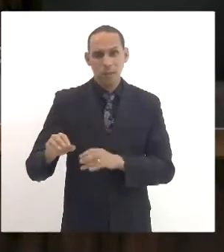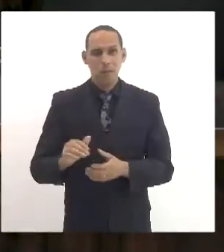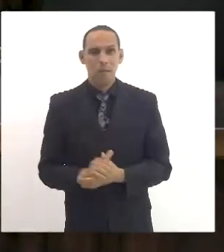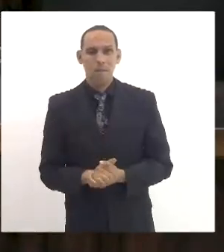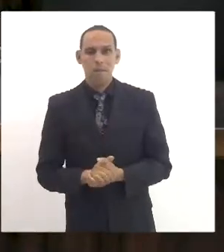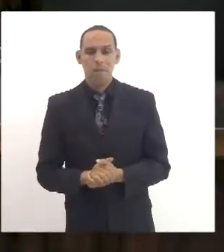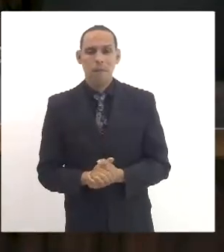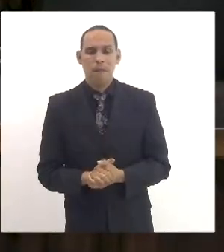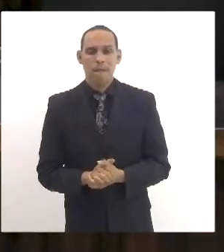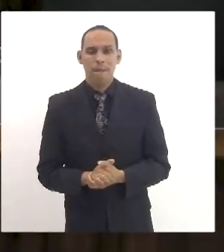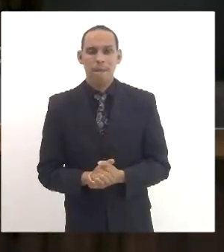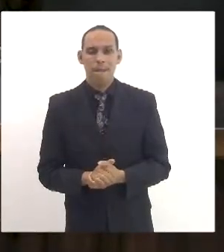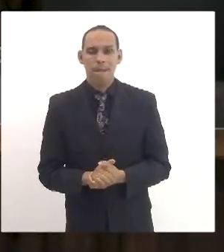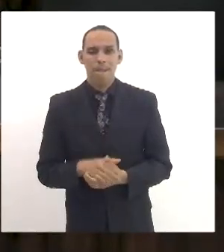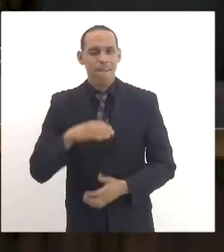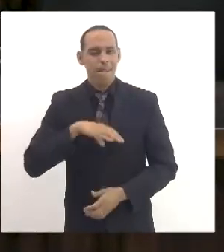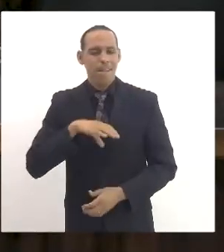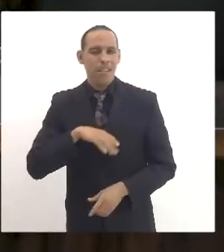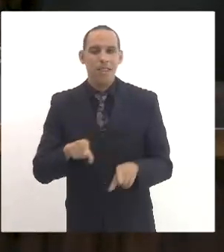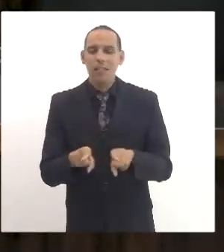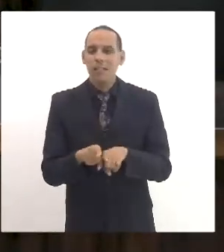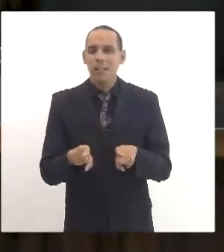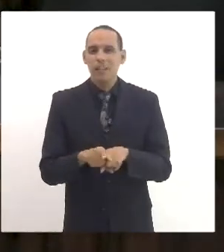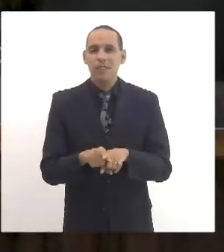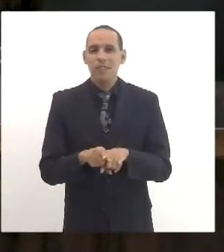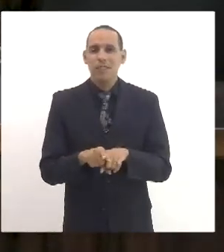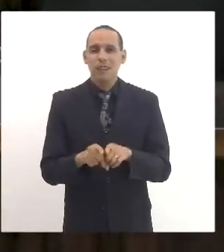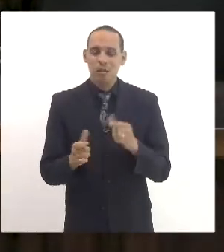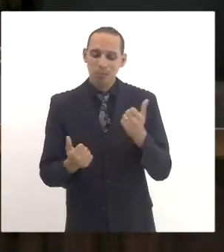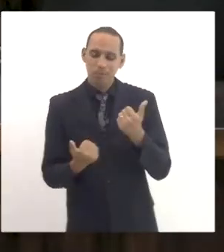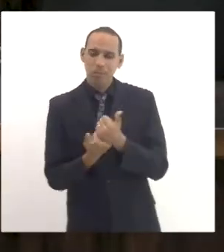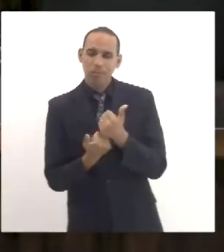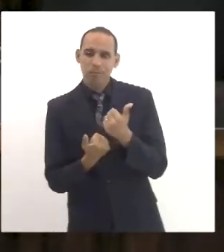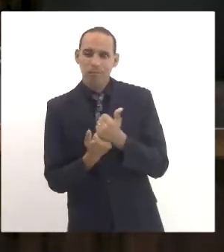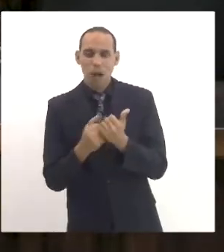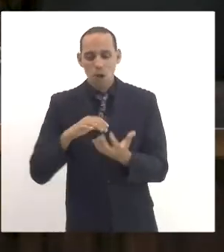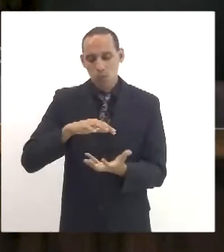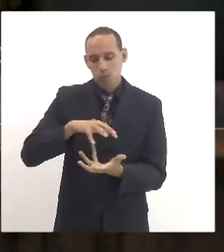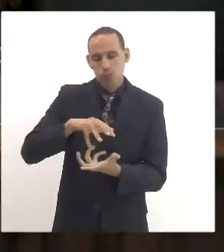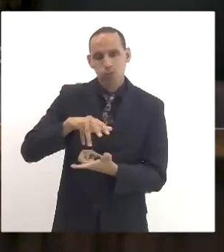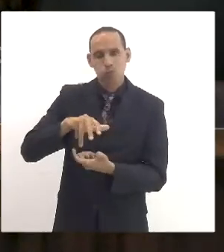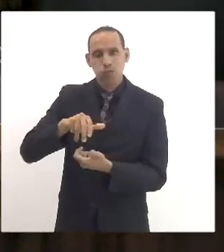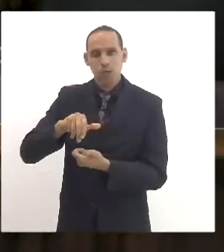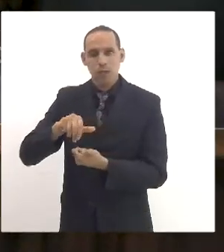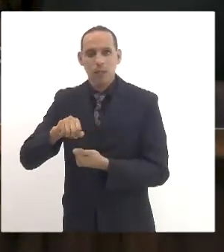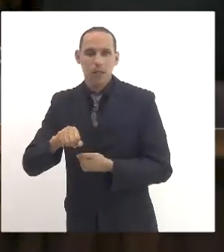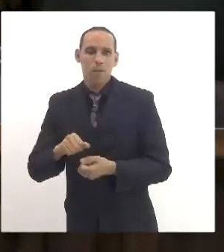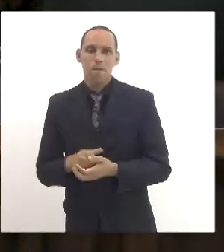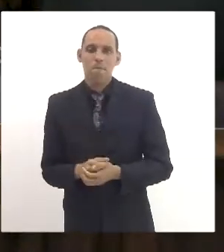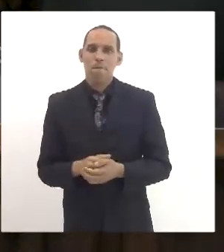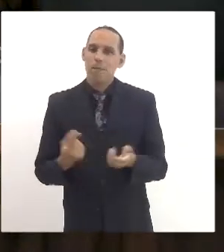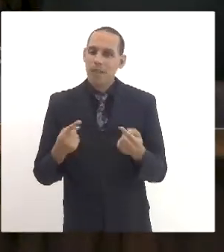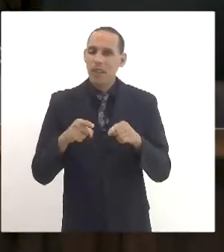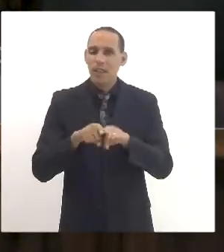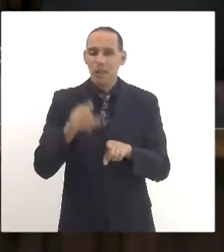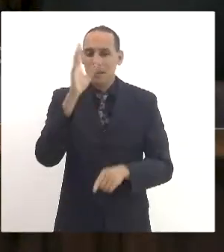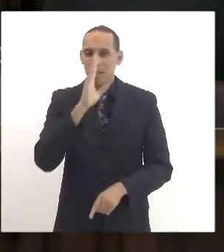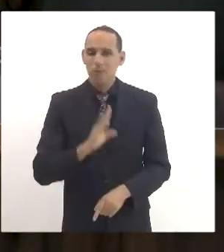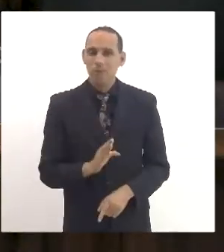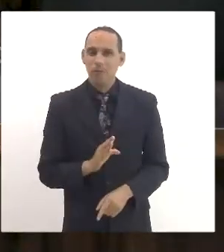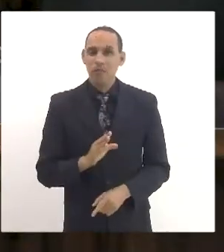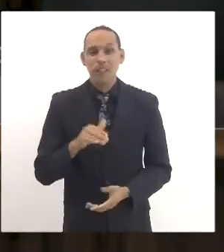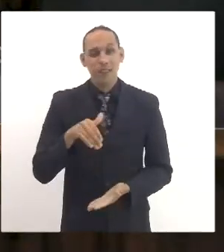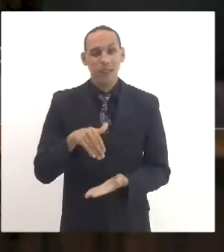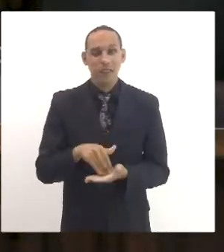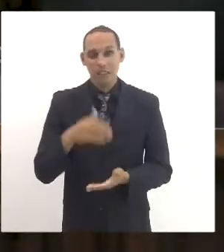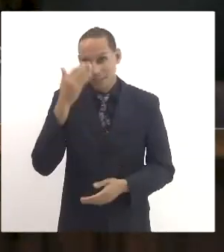da nossa querida Portugal, mas também da contribuição para o mundo e para a parceria no Brasil. Finalizando, gostaria